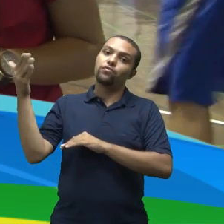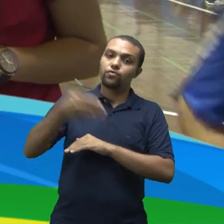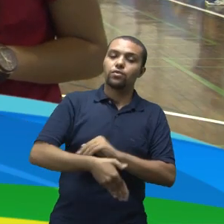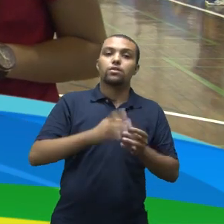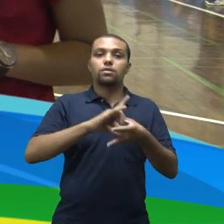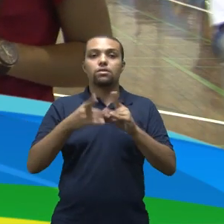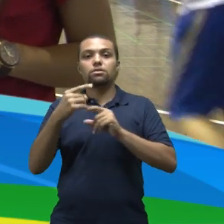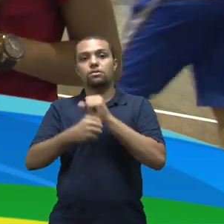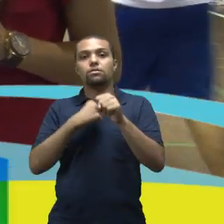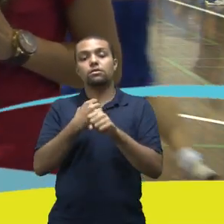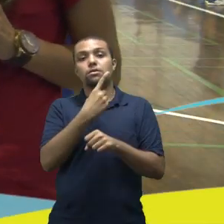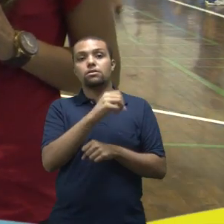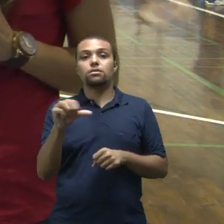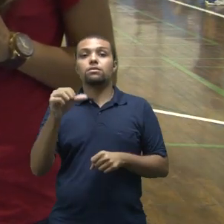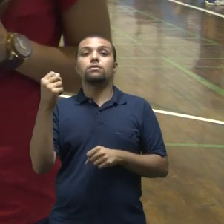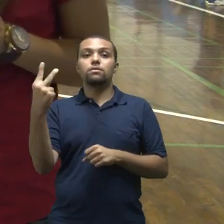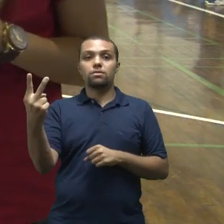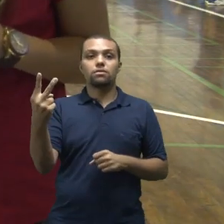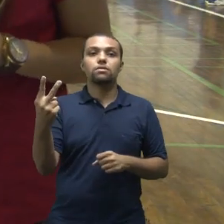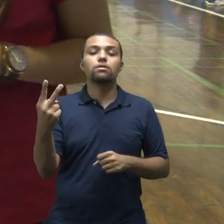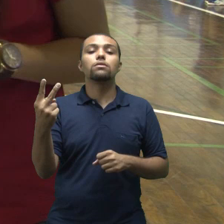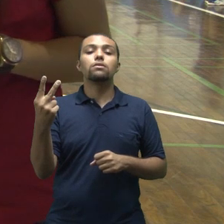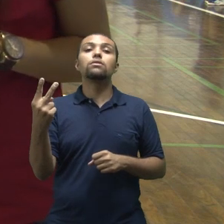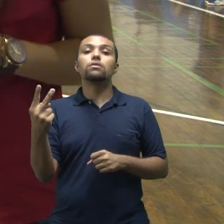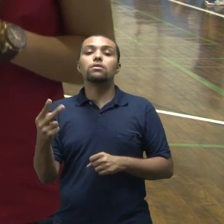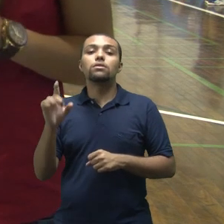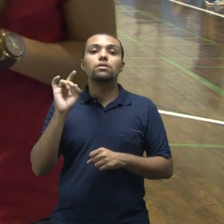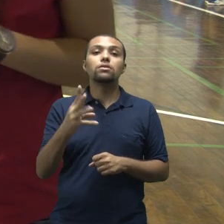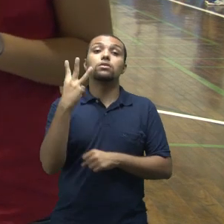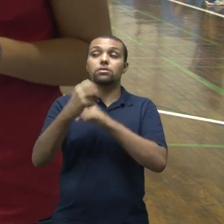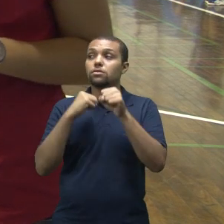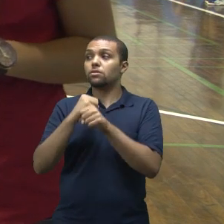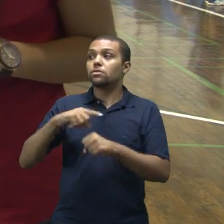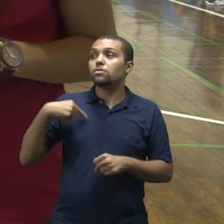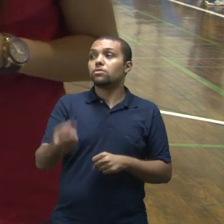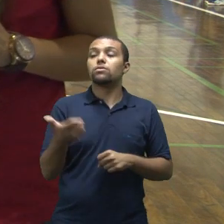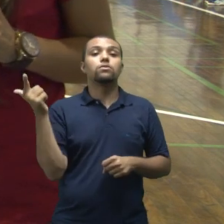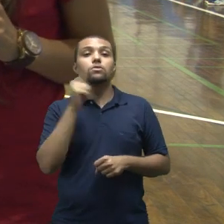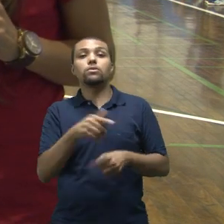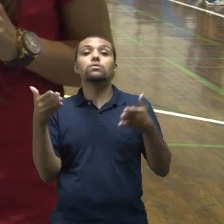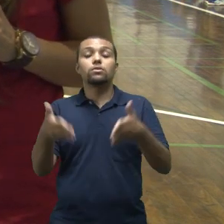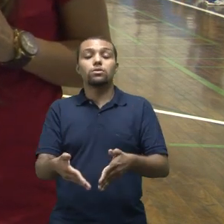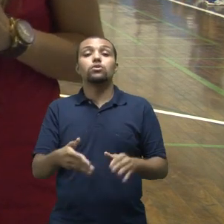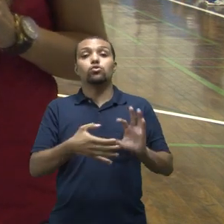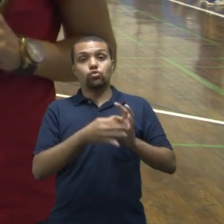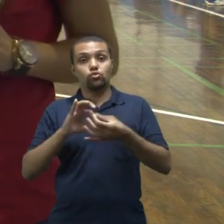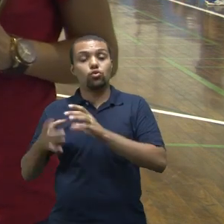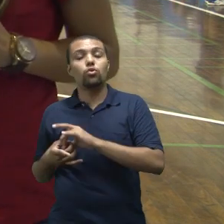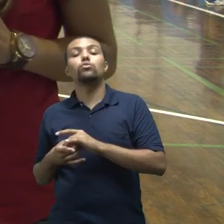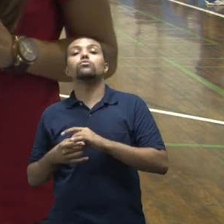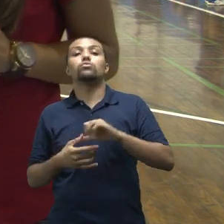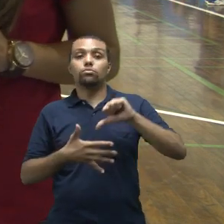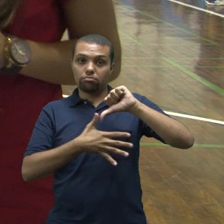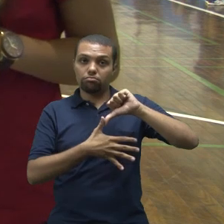nas Olimpíadas apenas em 1992, em Barcelona. E só 3 anos depois, chegou aos Jogos